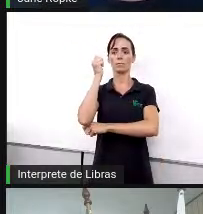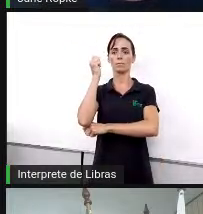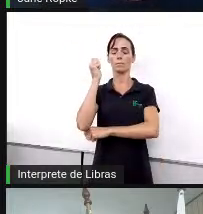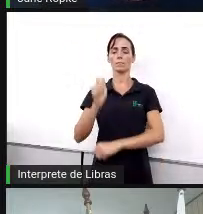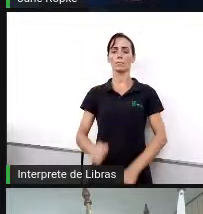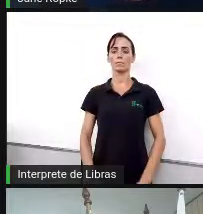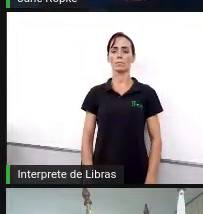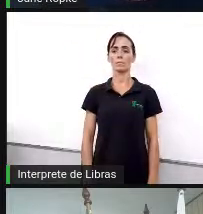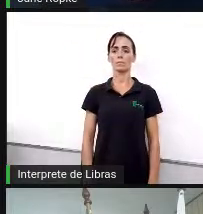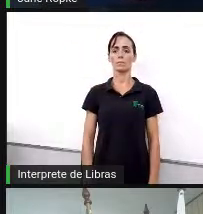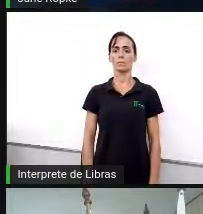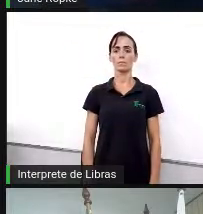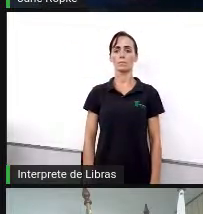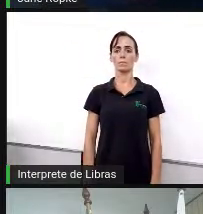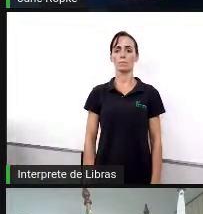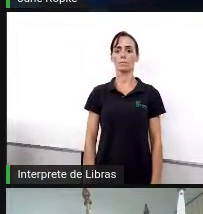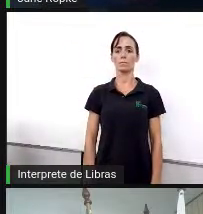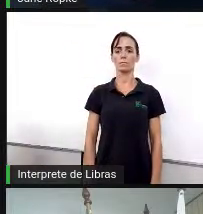Sul.